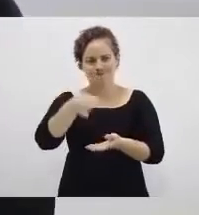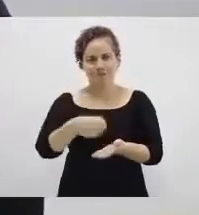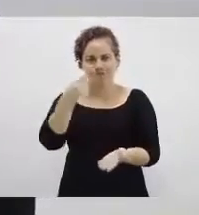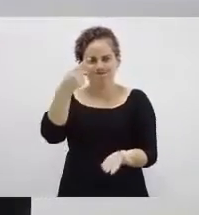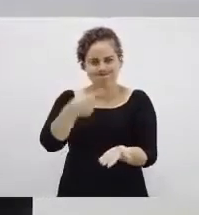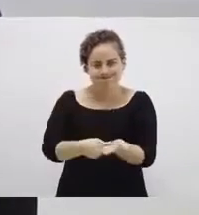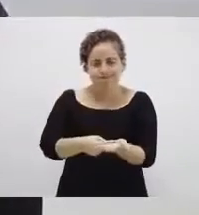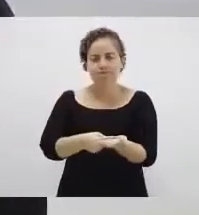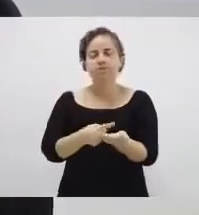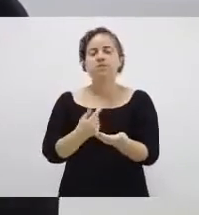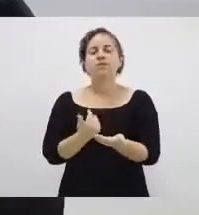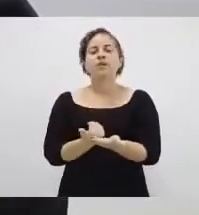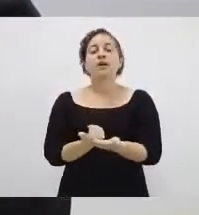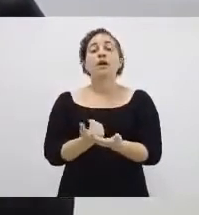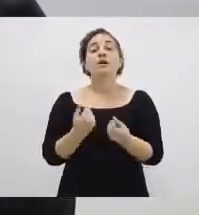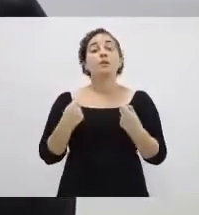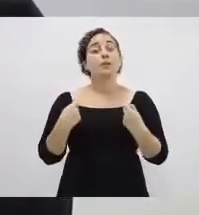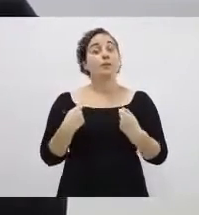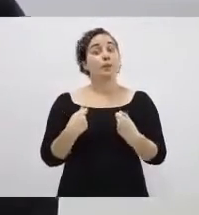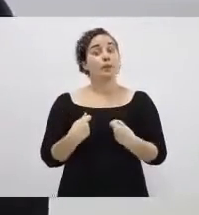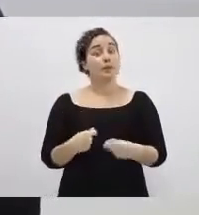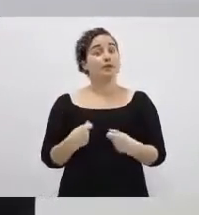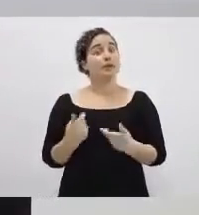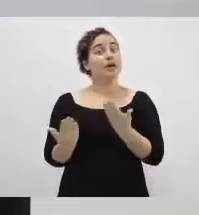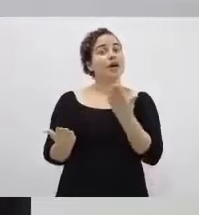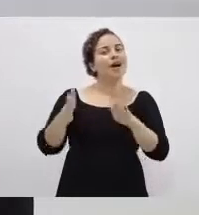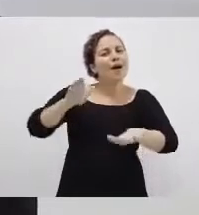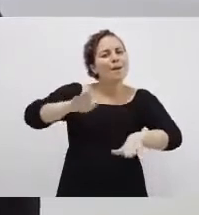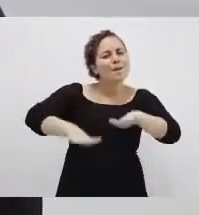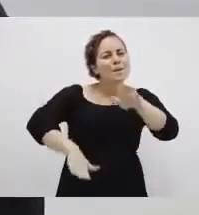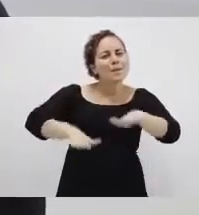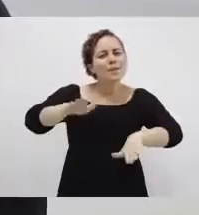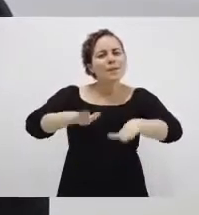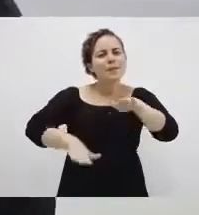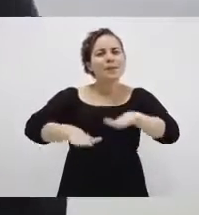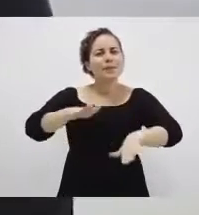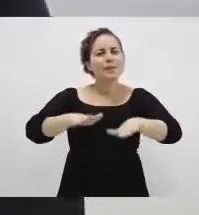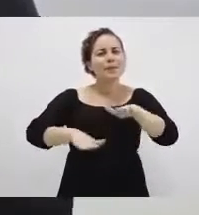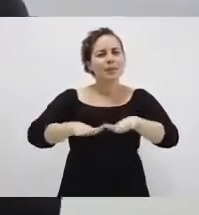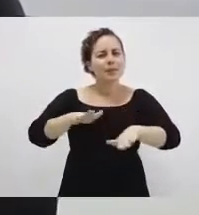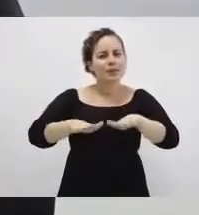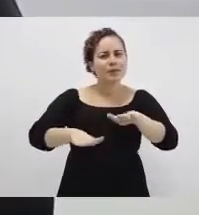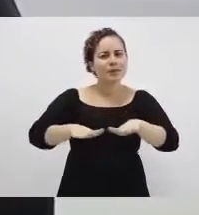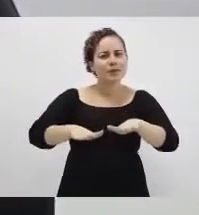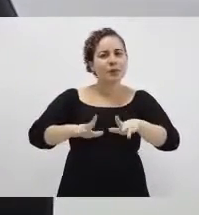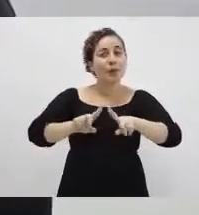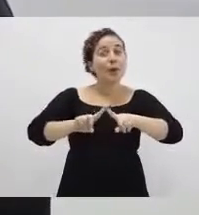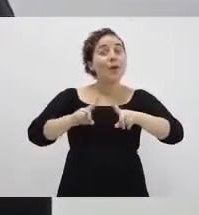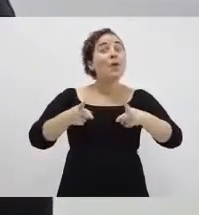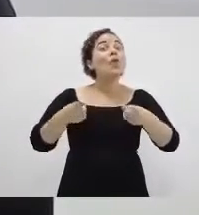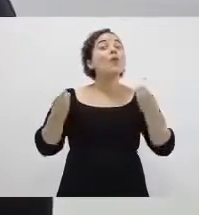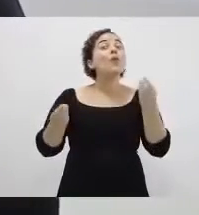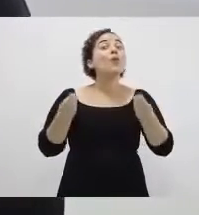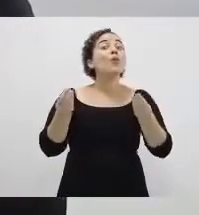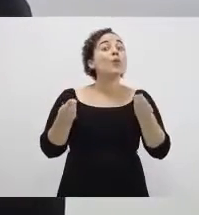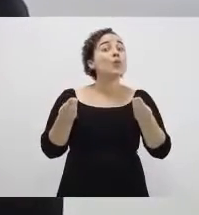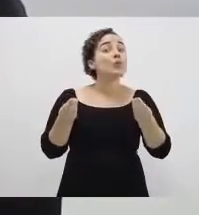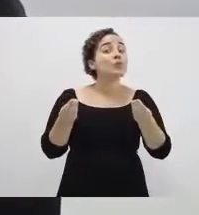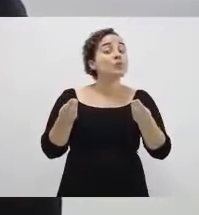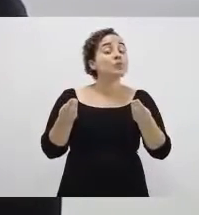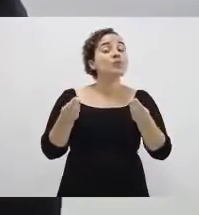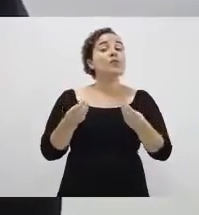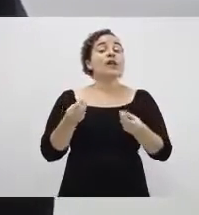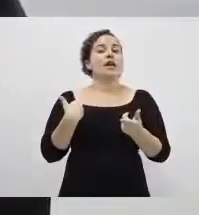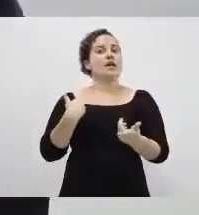como o próprio nome diz, a variação da cotação da moeda não se altera. O que significa dizer, por exemplo, que se eu estabeleço